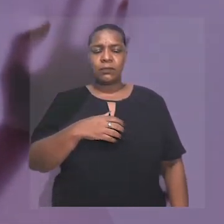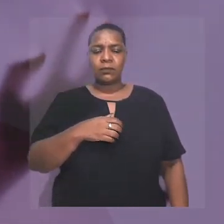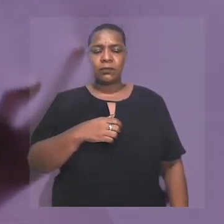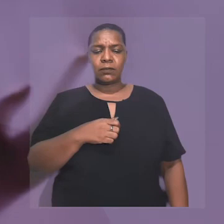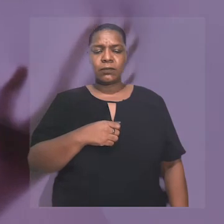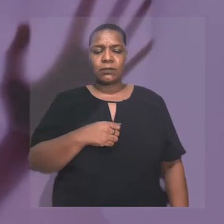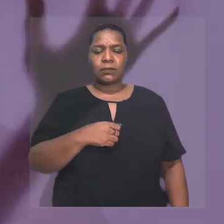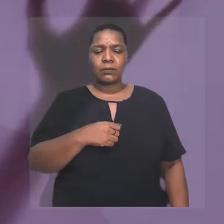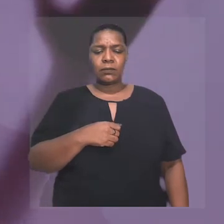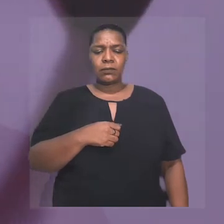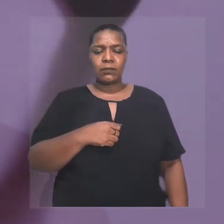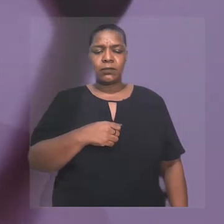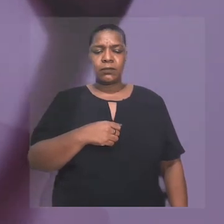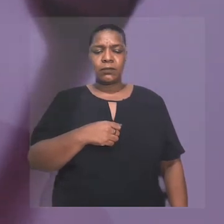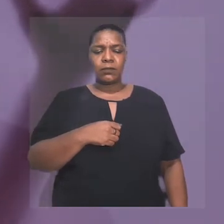Claro. E se...